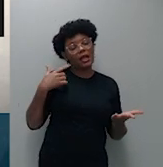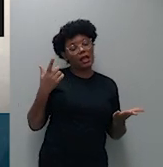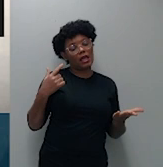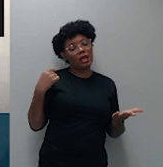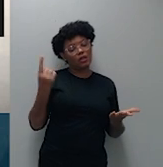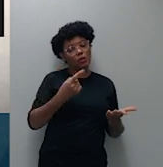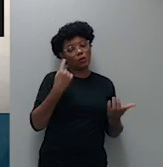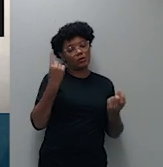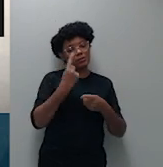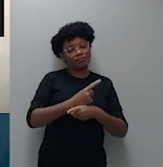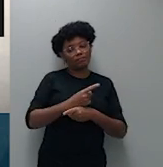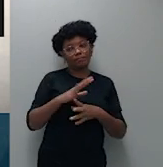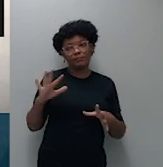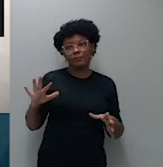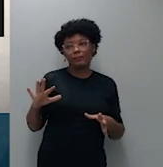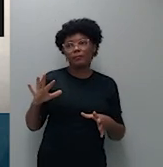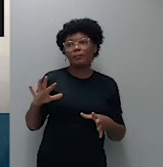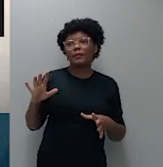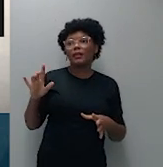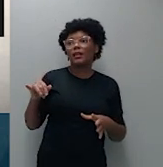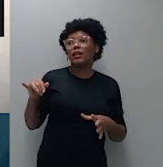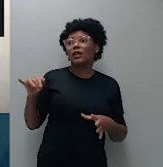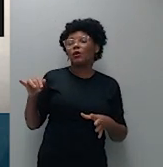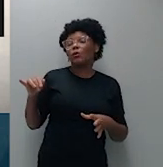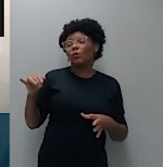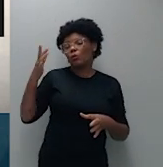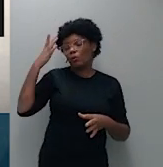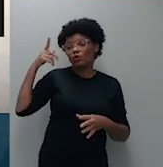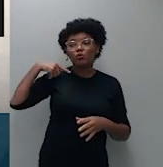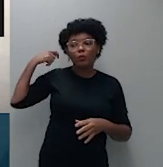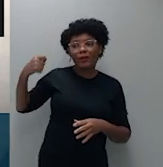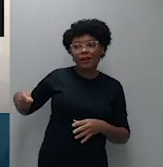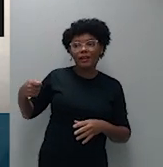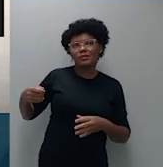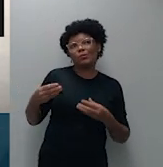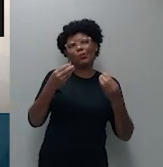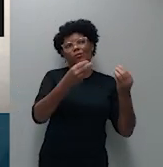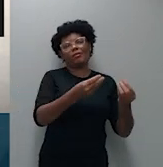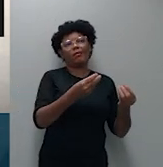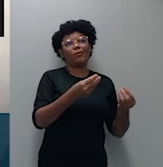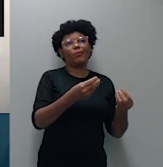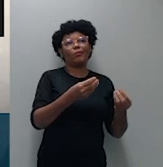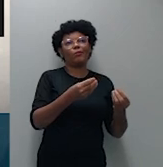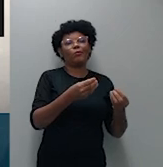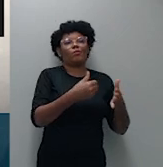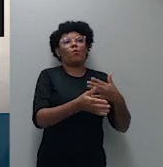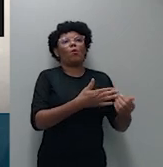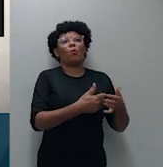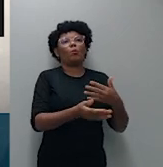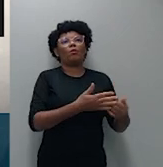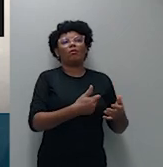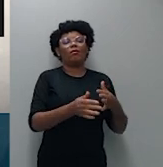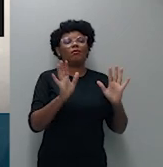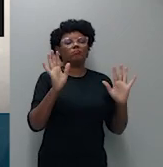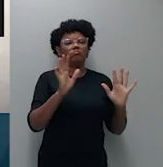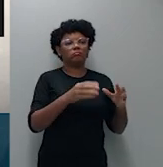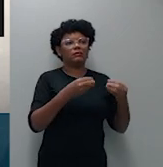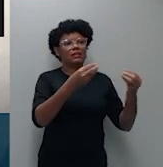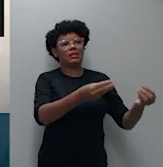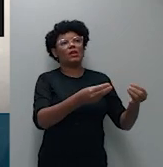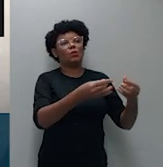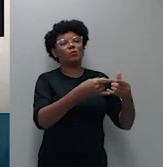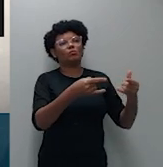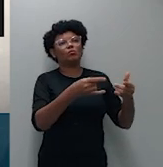dor não conferir um cheque em branco para esses provedores fazerem o que quiserem eu deixar imagem que quiser